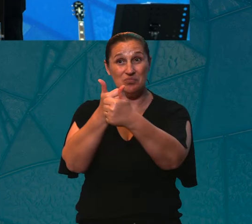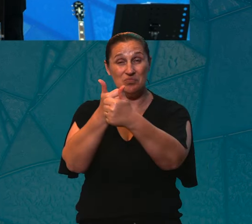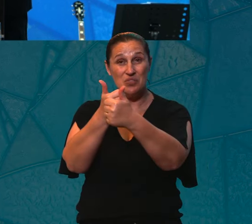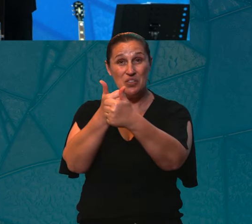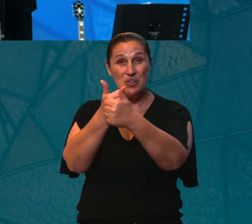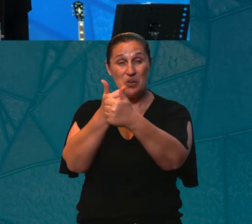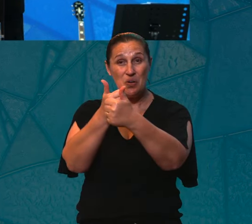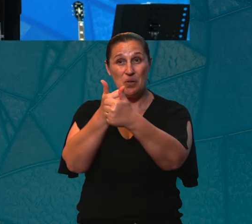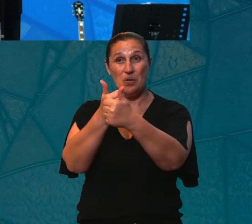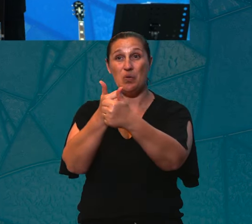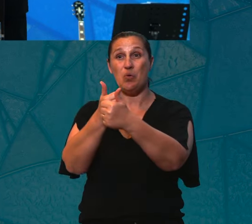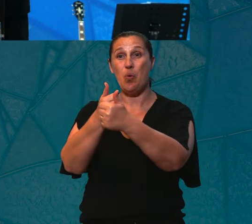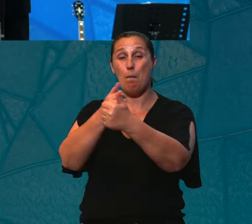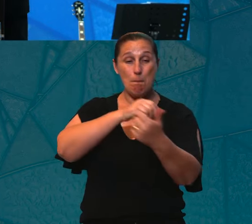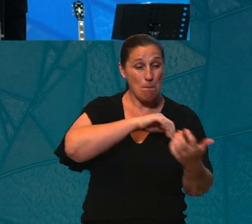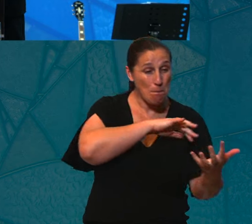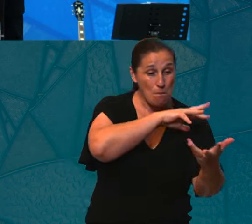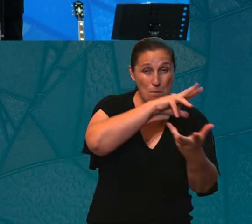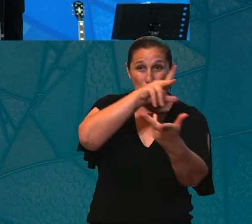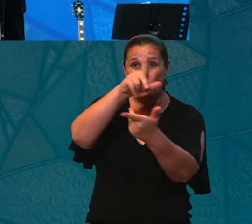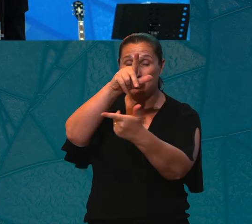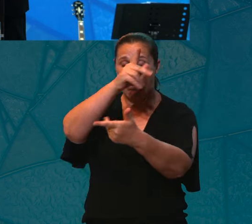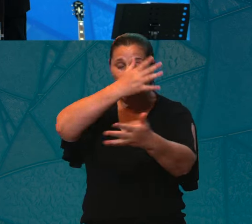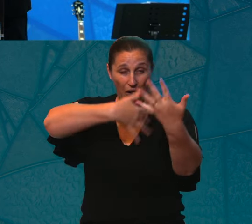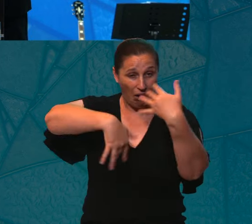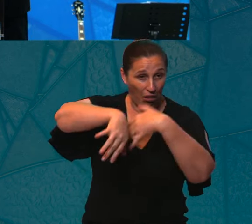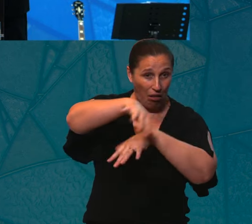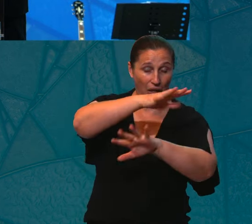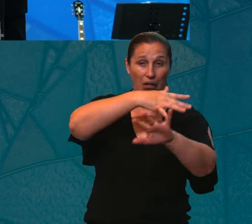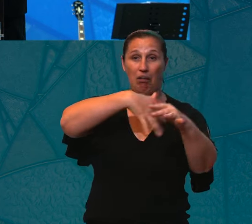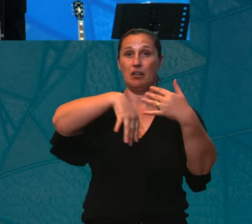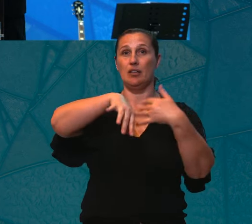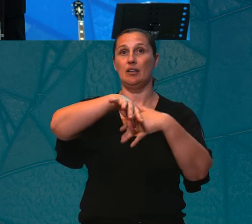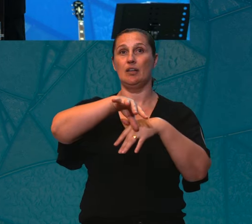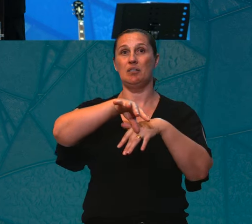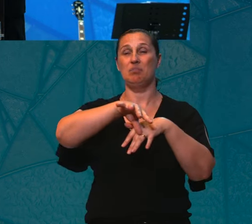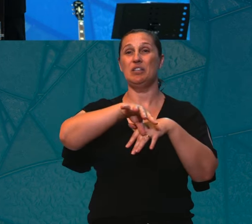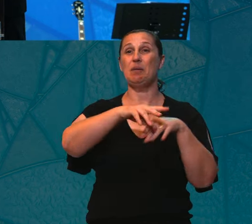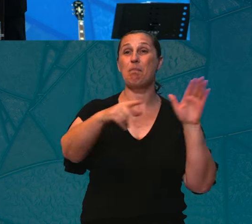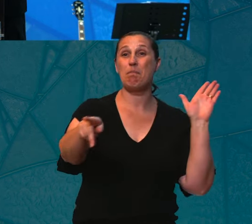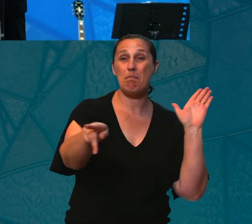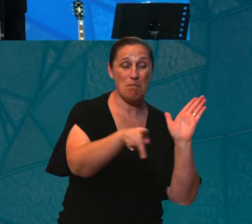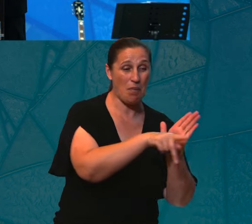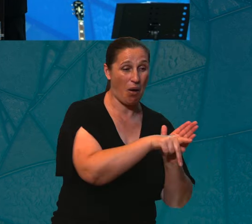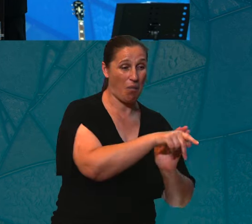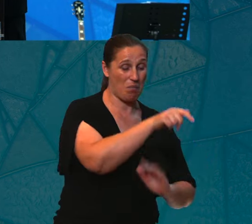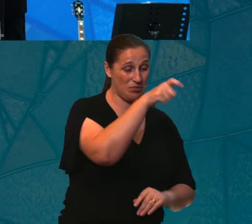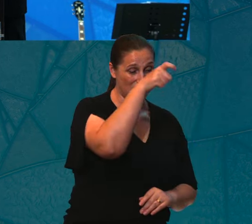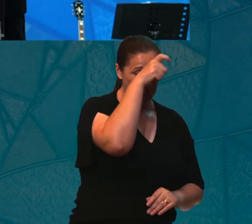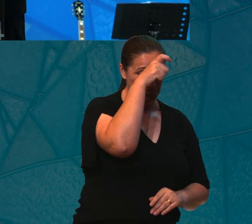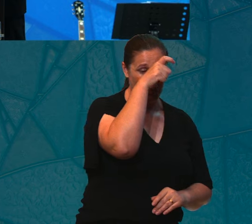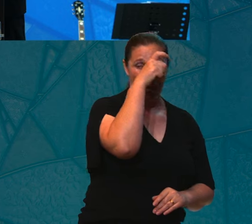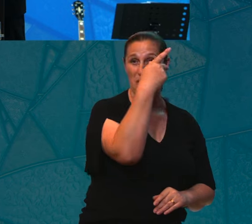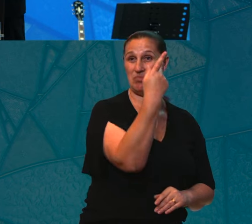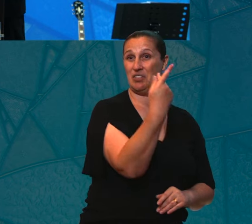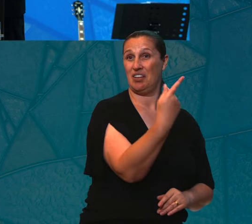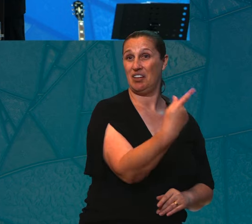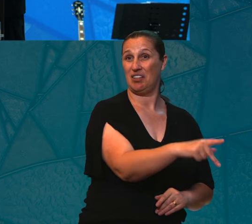ordem deste mundo em desordem e o príncipe do Poder